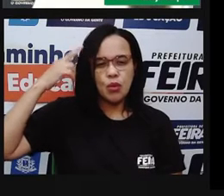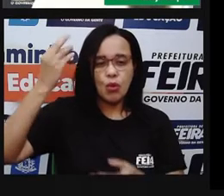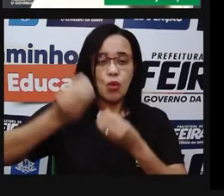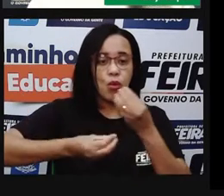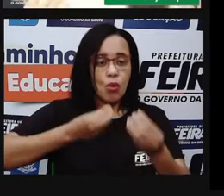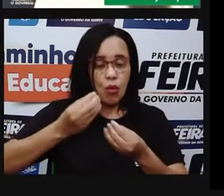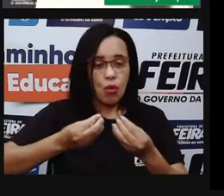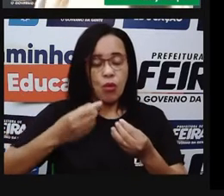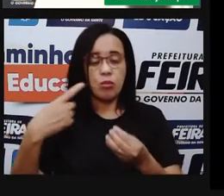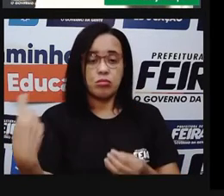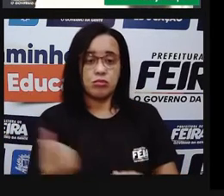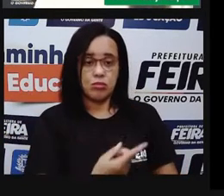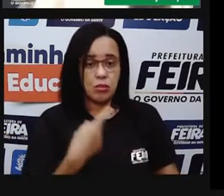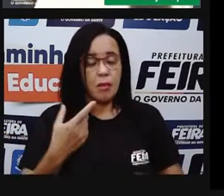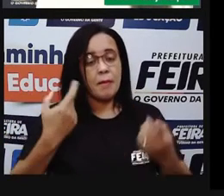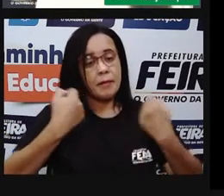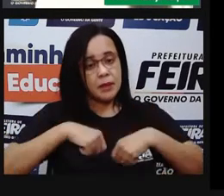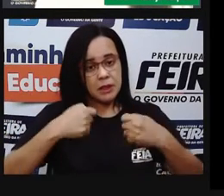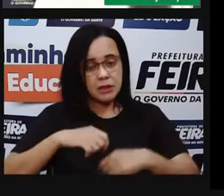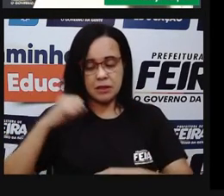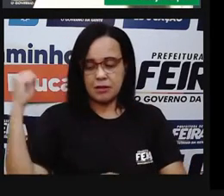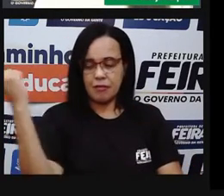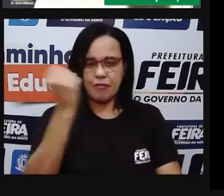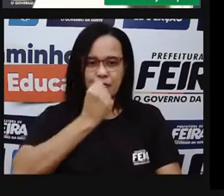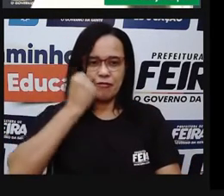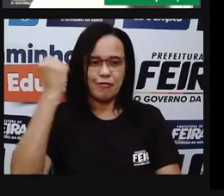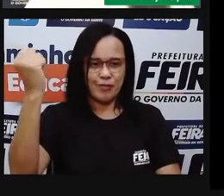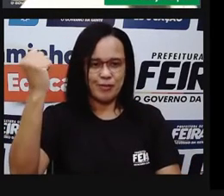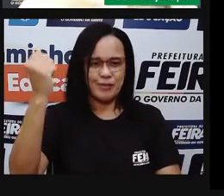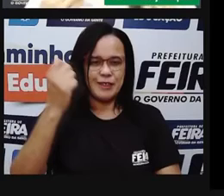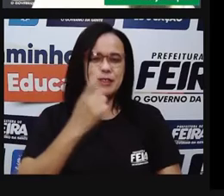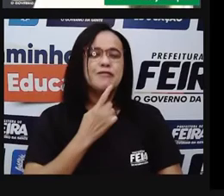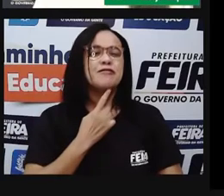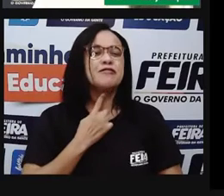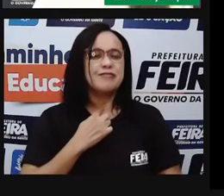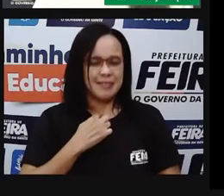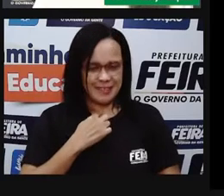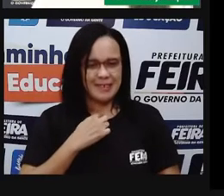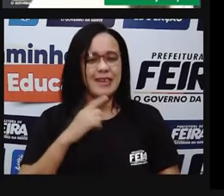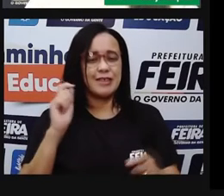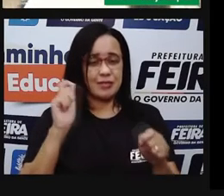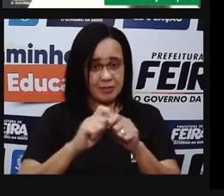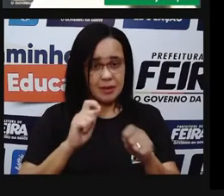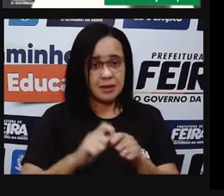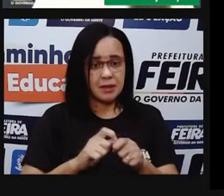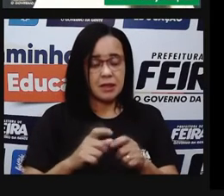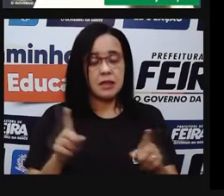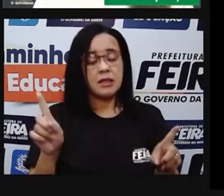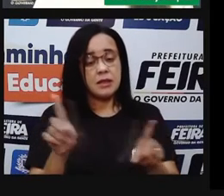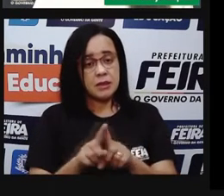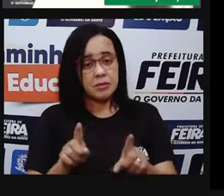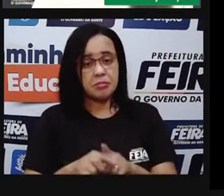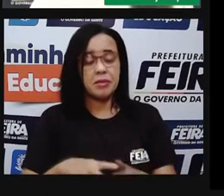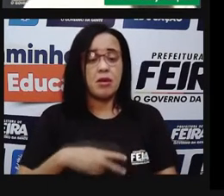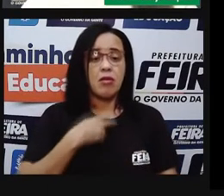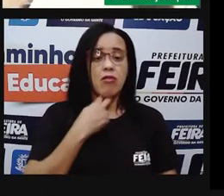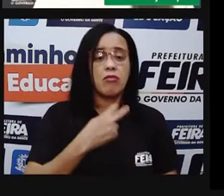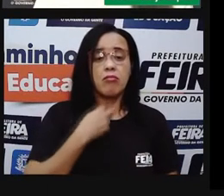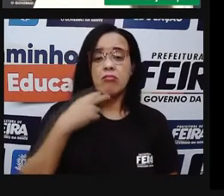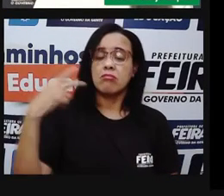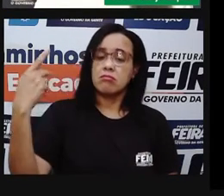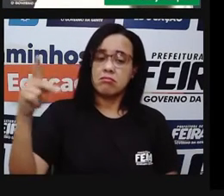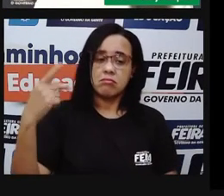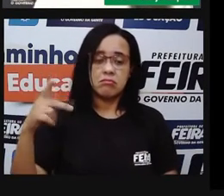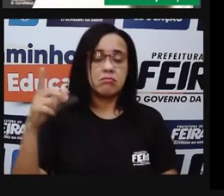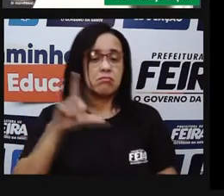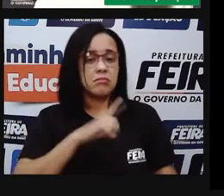sua voz, está retratado fatos, acontecimentos, experiências reais que as pessoas viveram, né, que